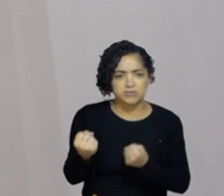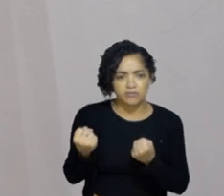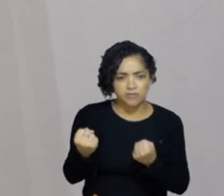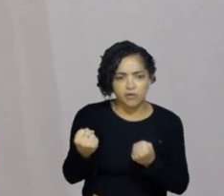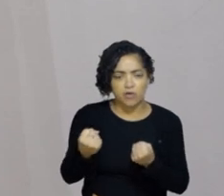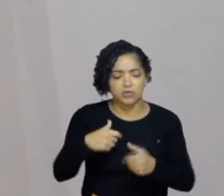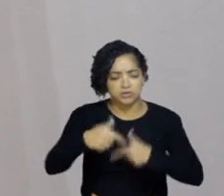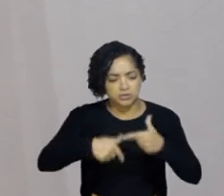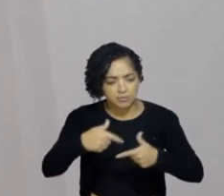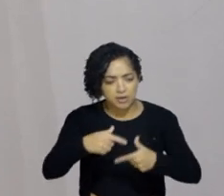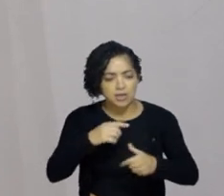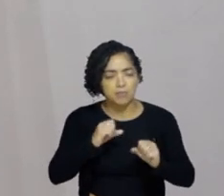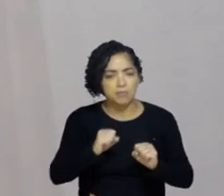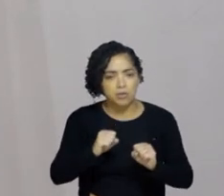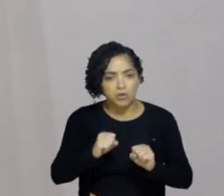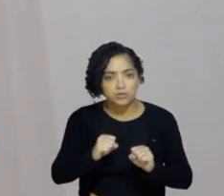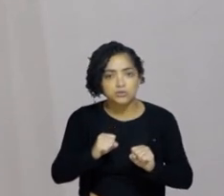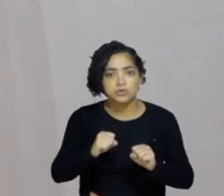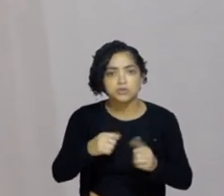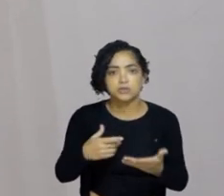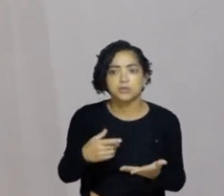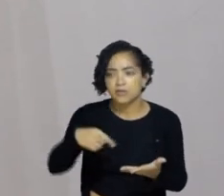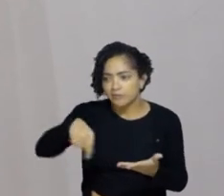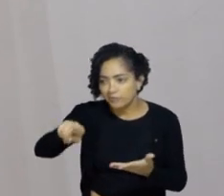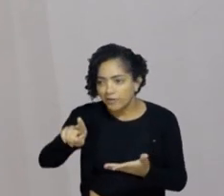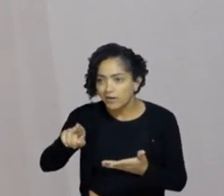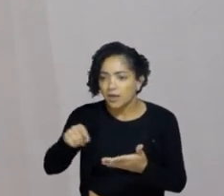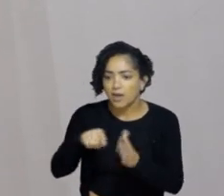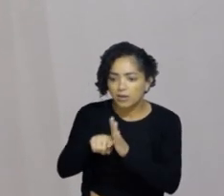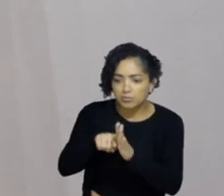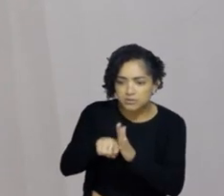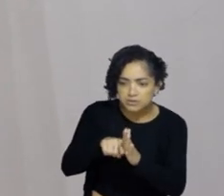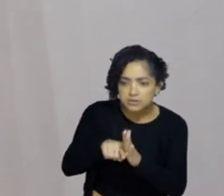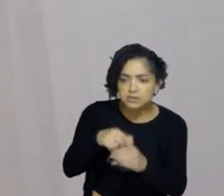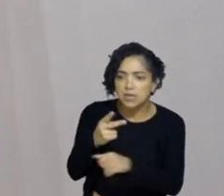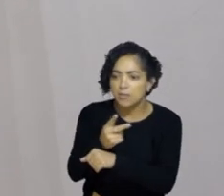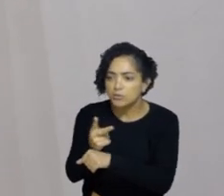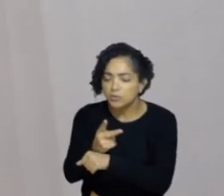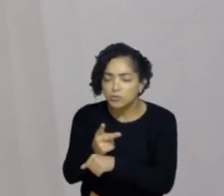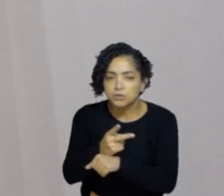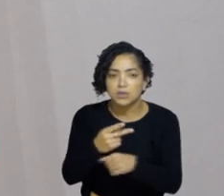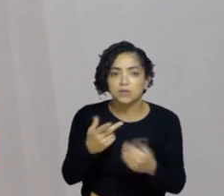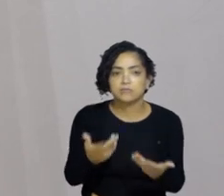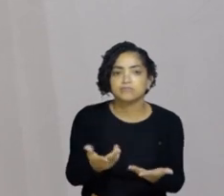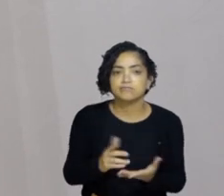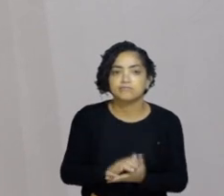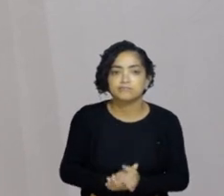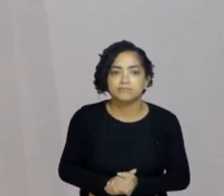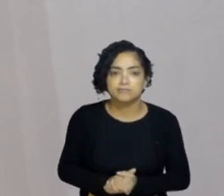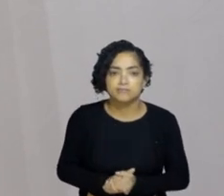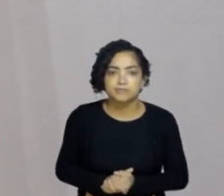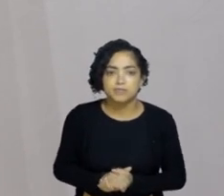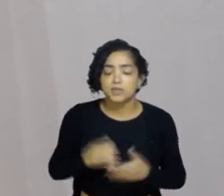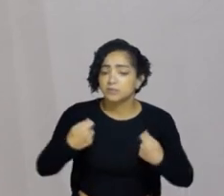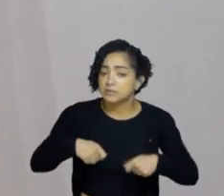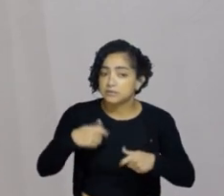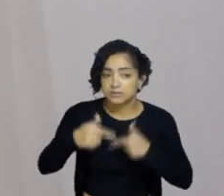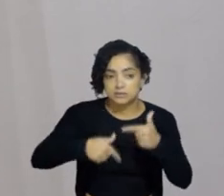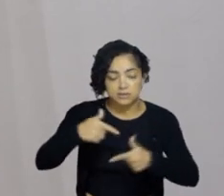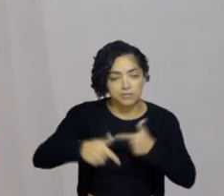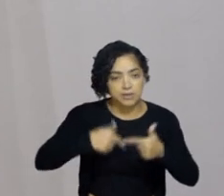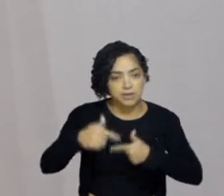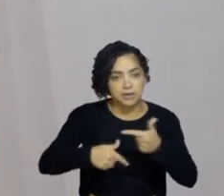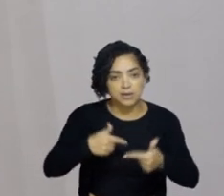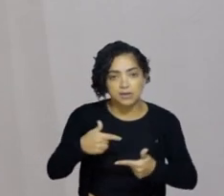houver um terreno baldio, tem trabalho. Ah, mas é fácil falar, mas... Tem que trabalhar, cara. Tem que trabalhar, honrar